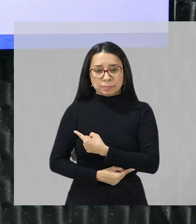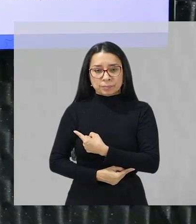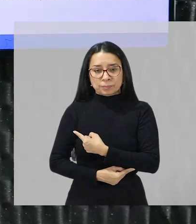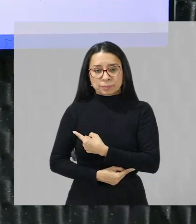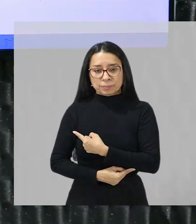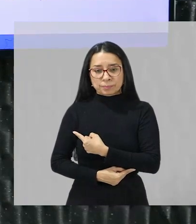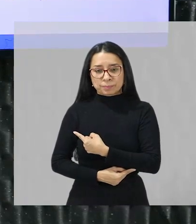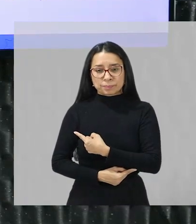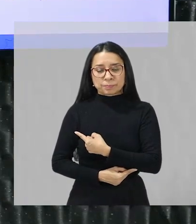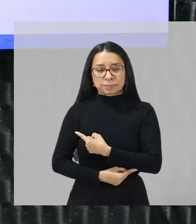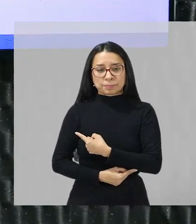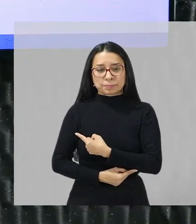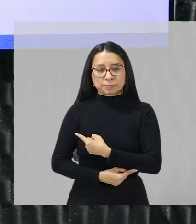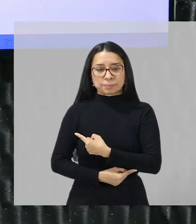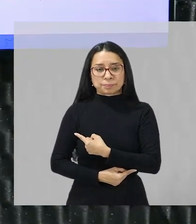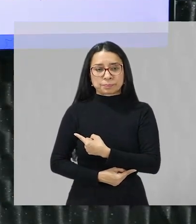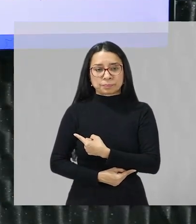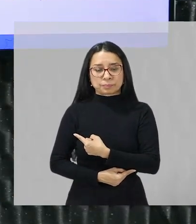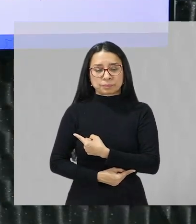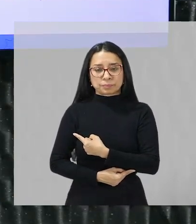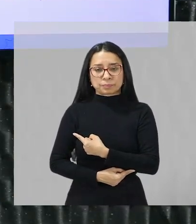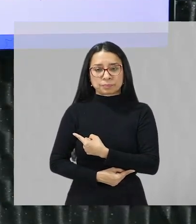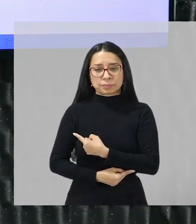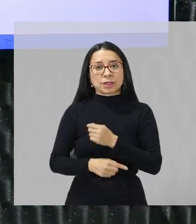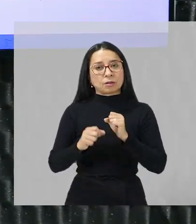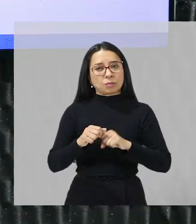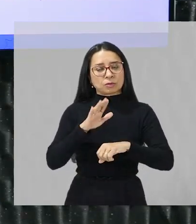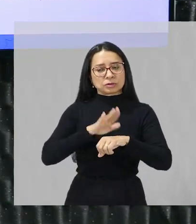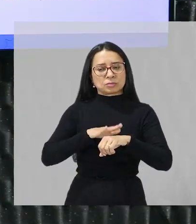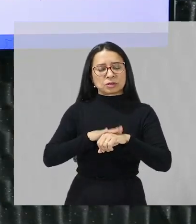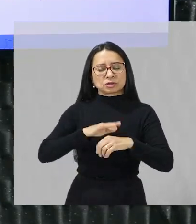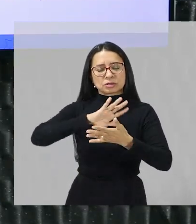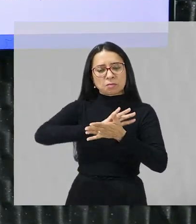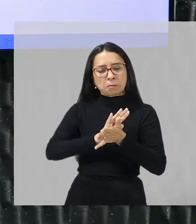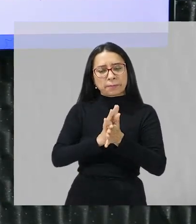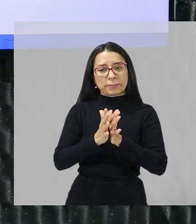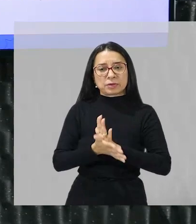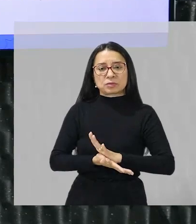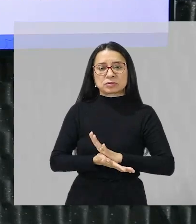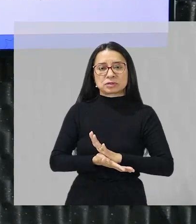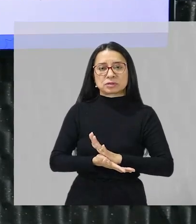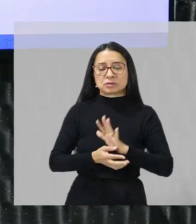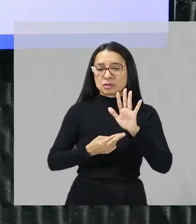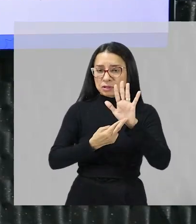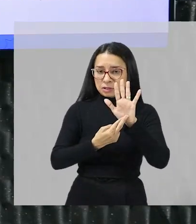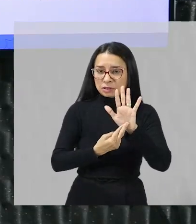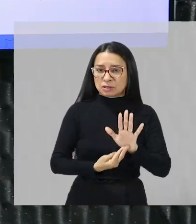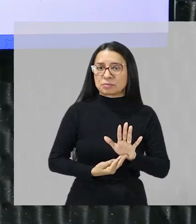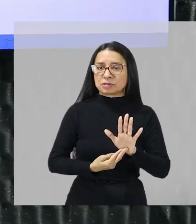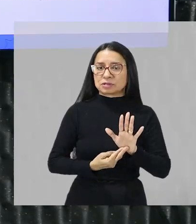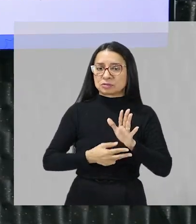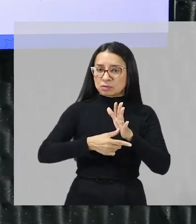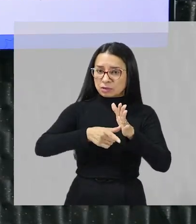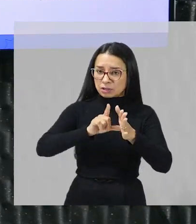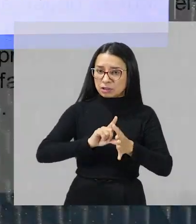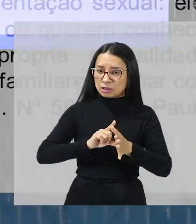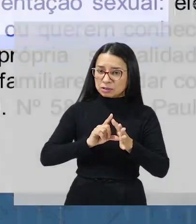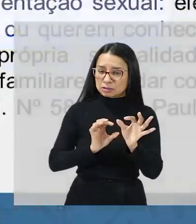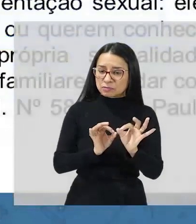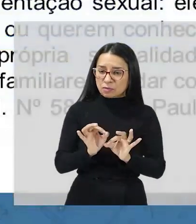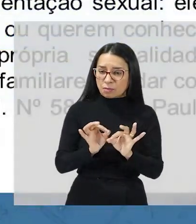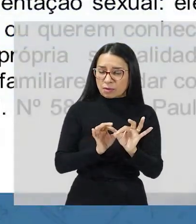nesta tarde de domingo não é política ou religião, mas a orientação sexual. Grifou. Orientação